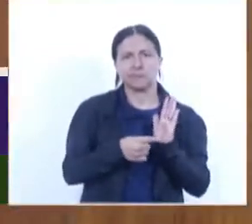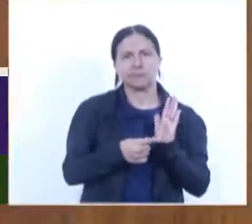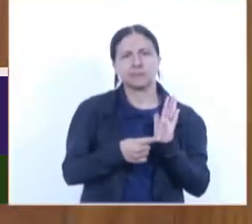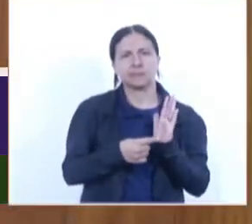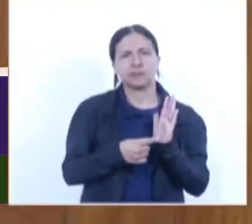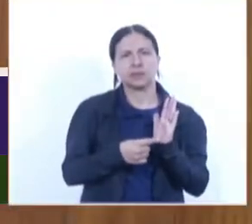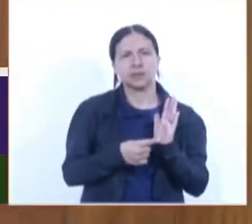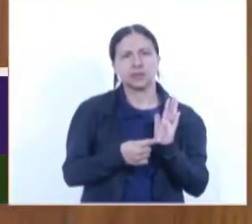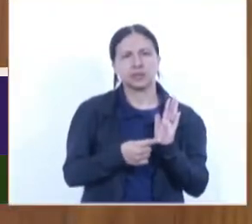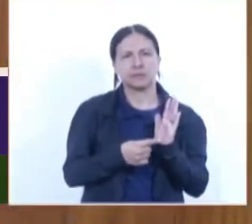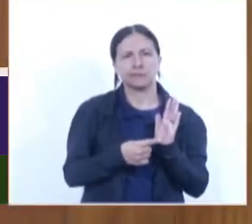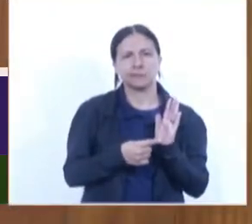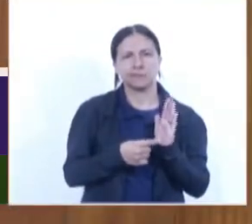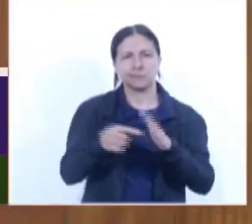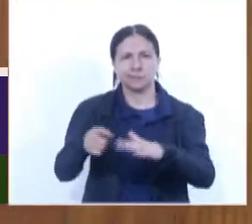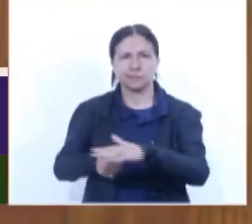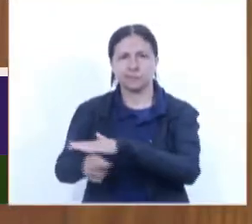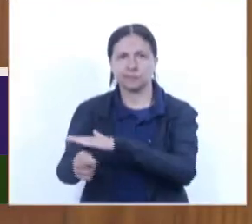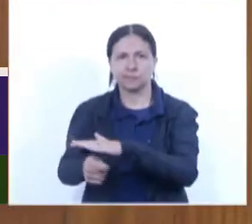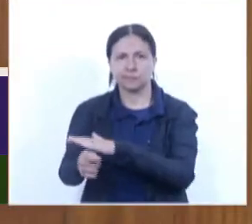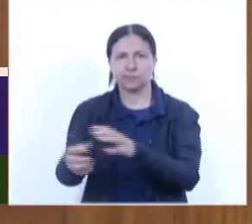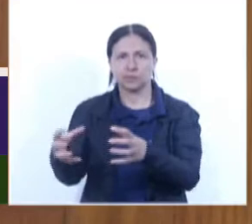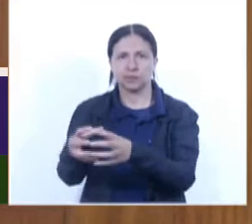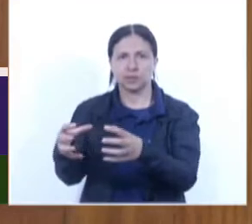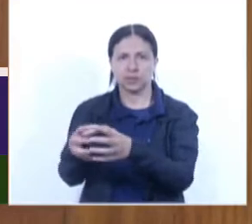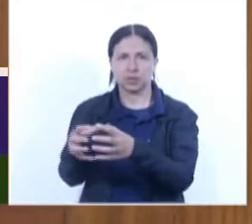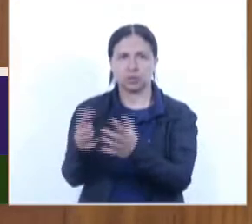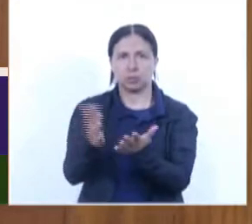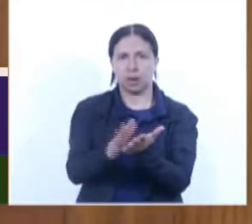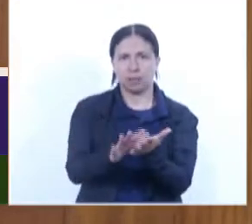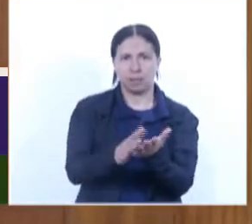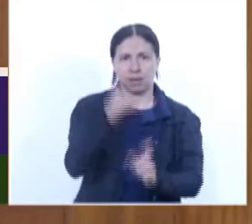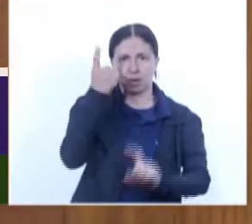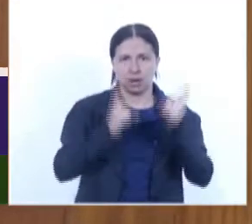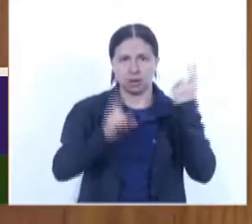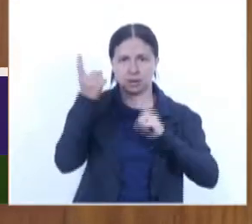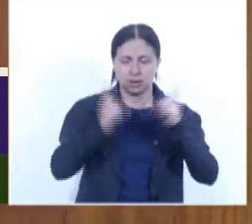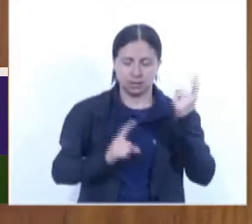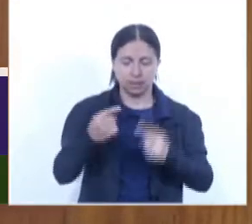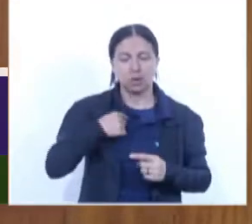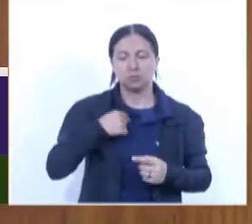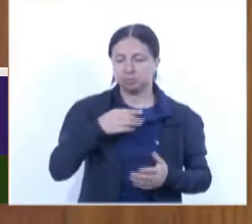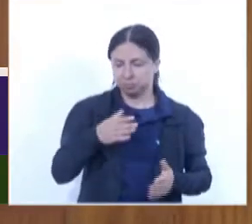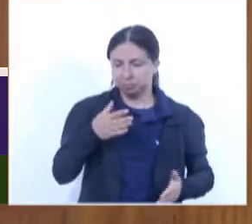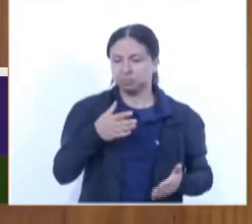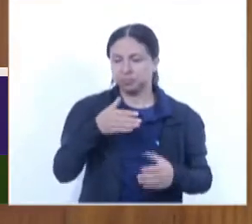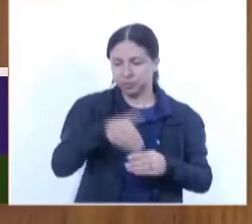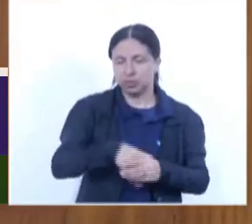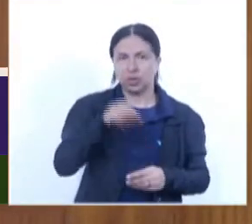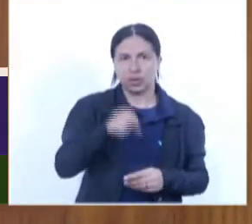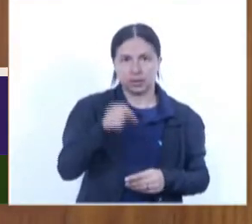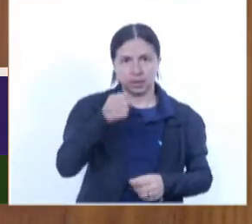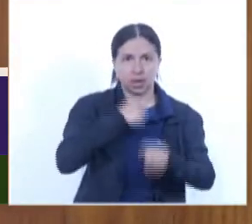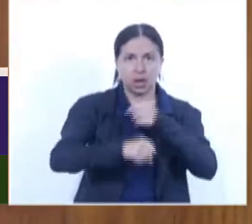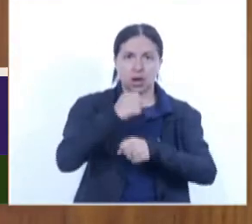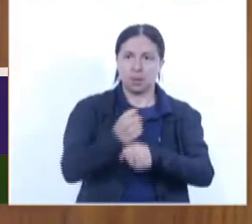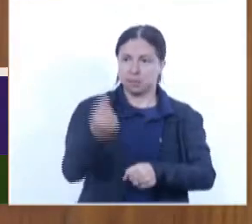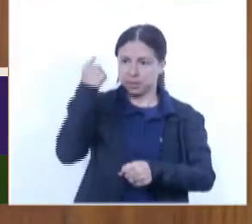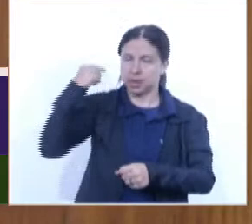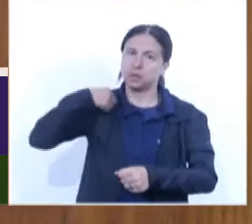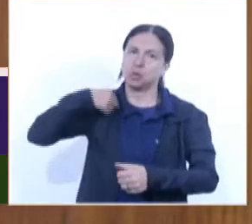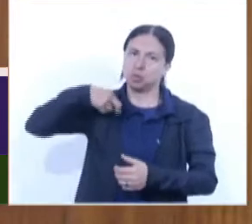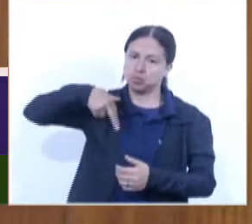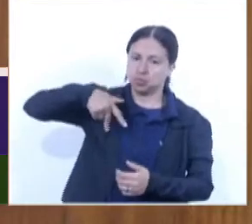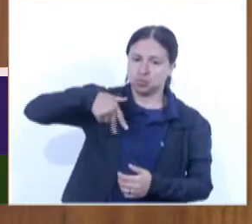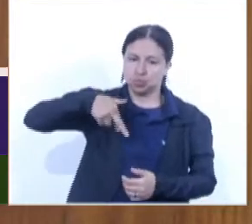benefícios escolas de samba eu sou totalmente favorável participei ano passado do desfile da escola de